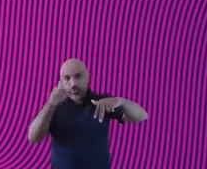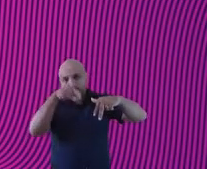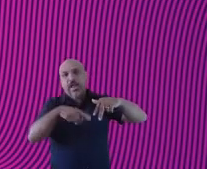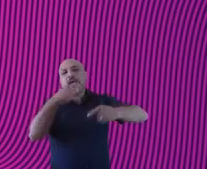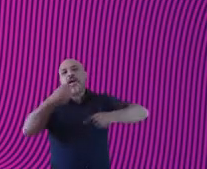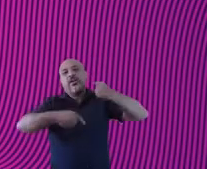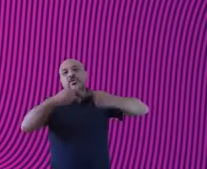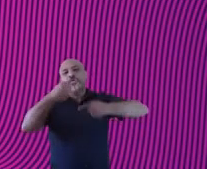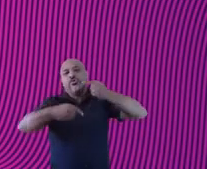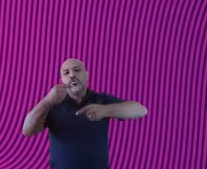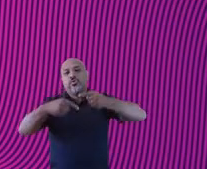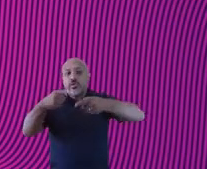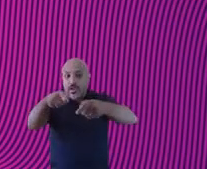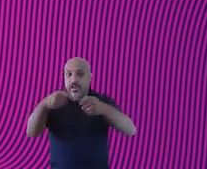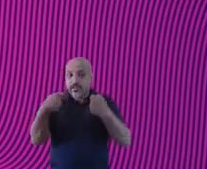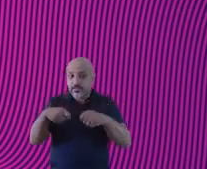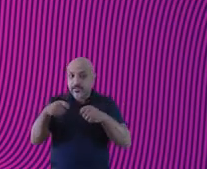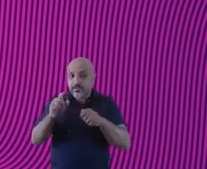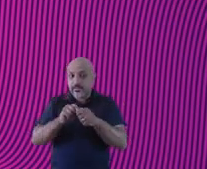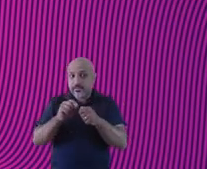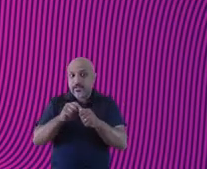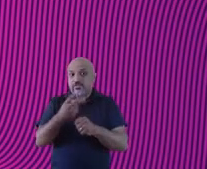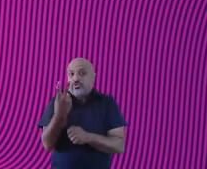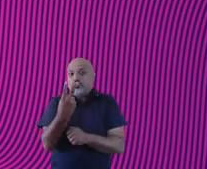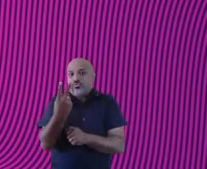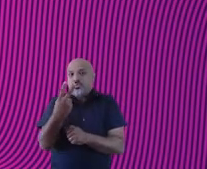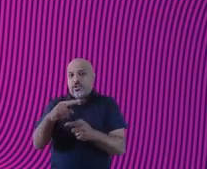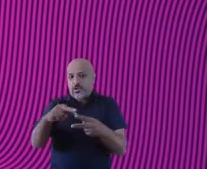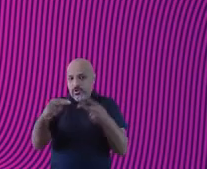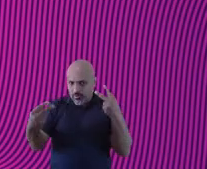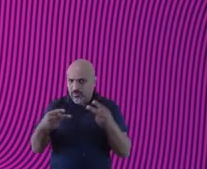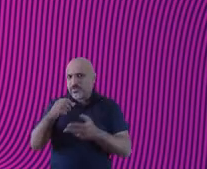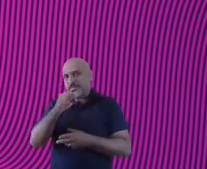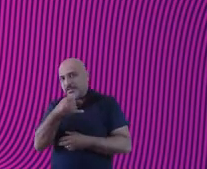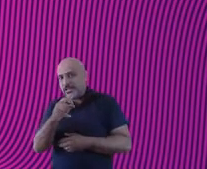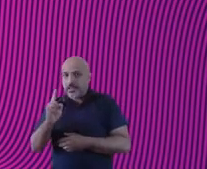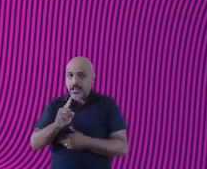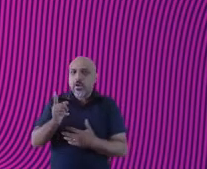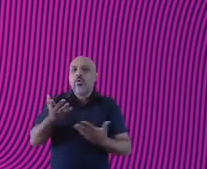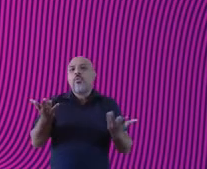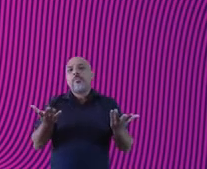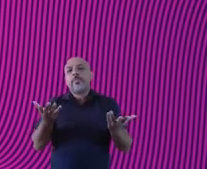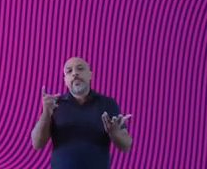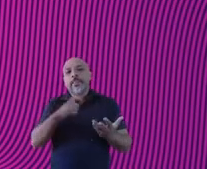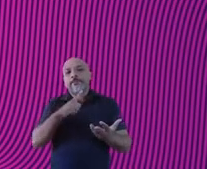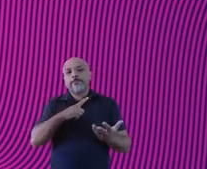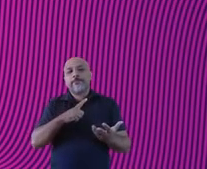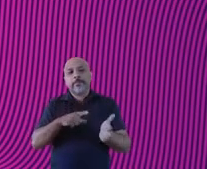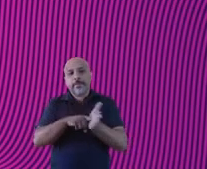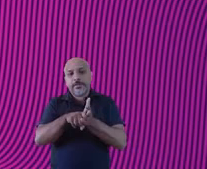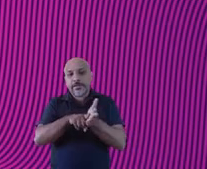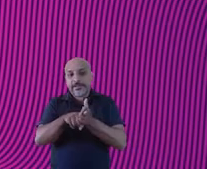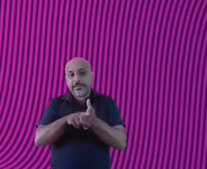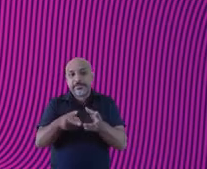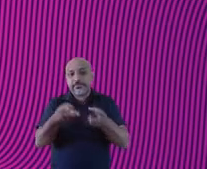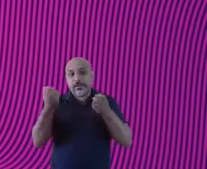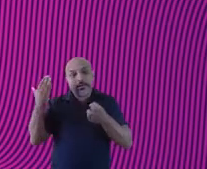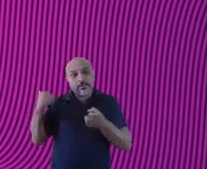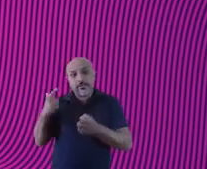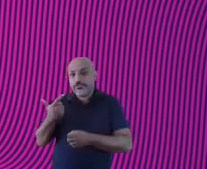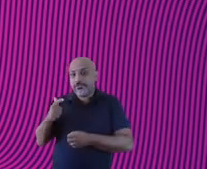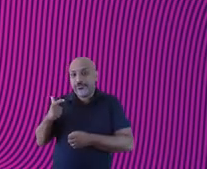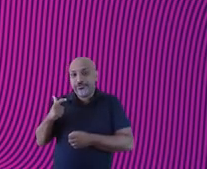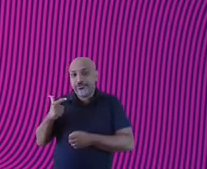fica, é a necessidade do segundo transplante, né? Agora quando ele diagnosticou a doença, a gente não tinha nada, né, praticamente não